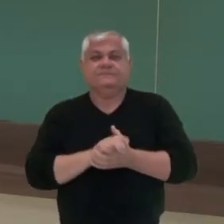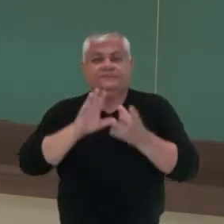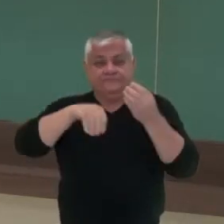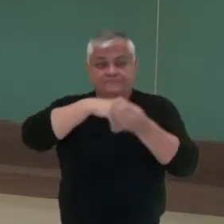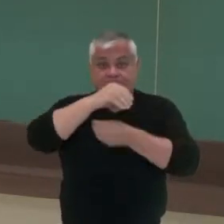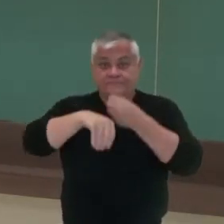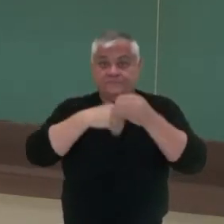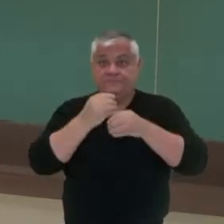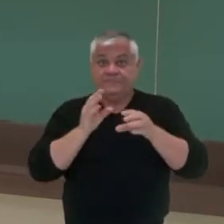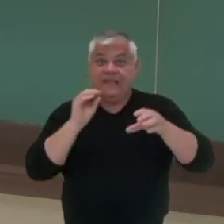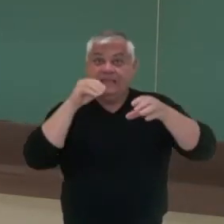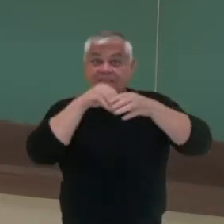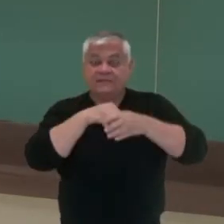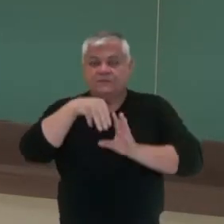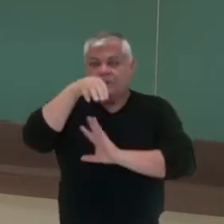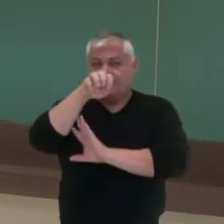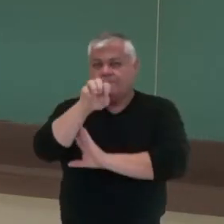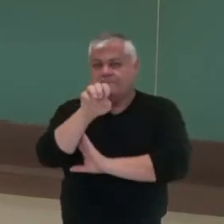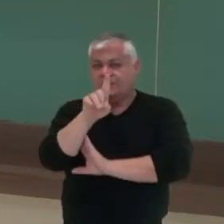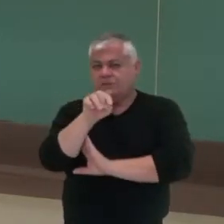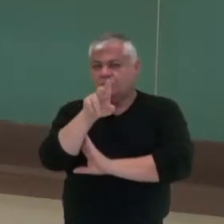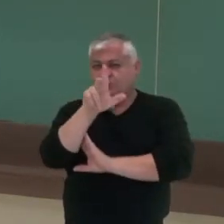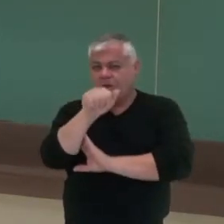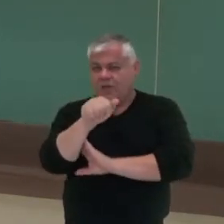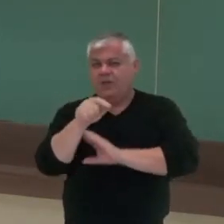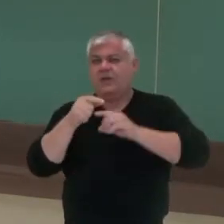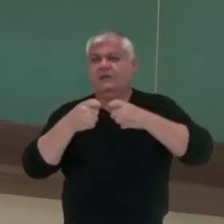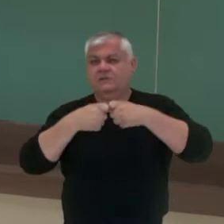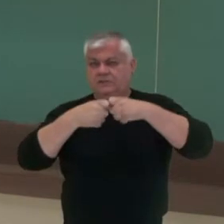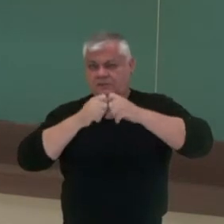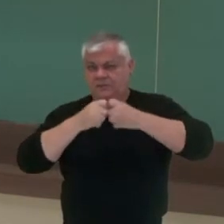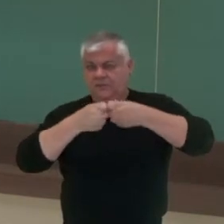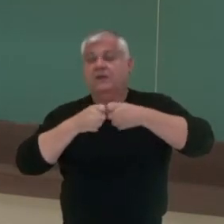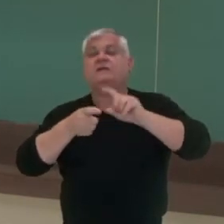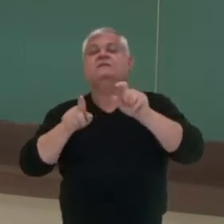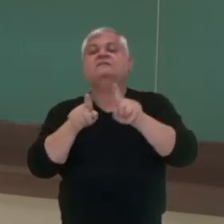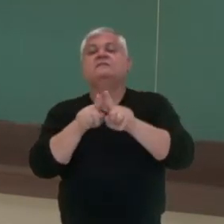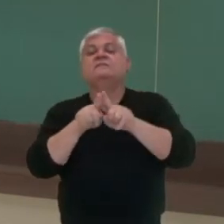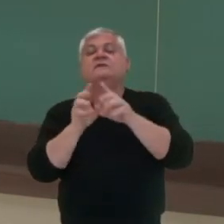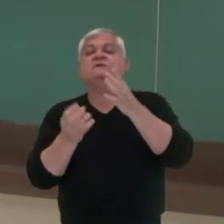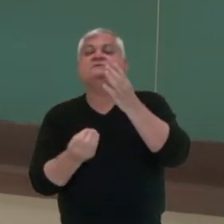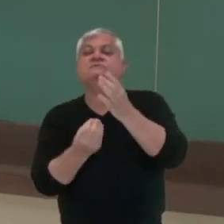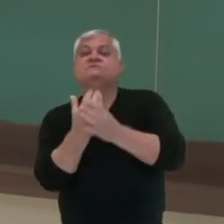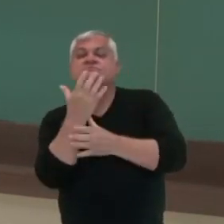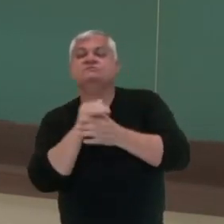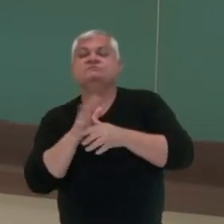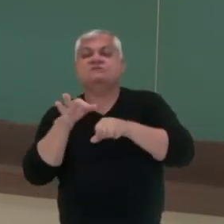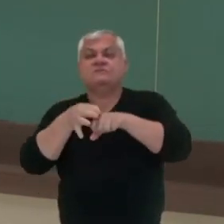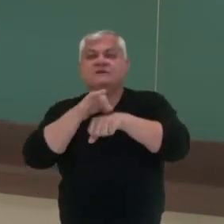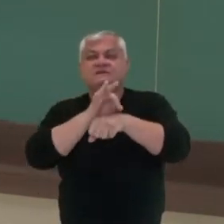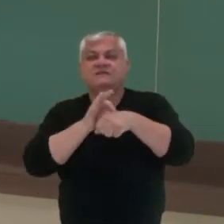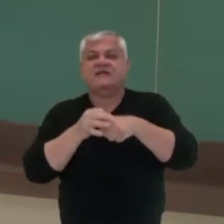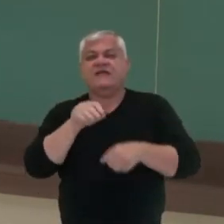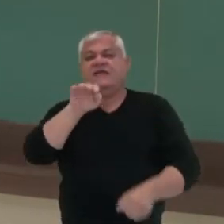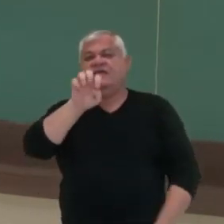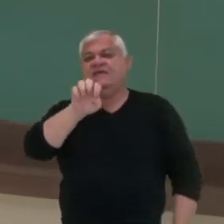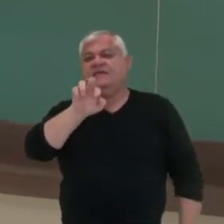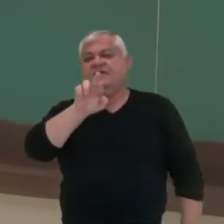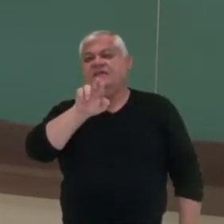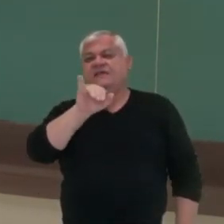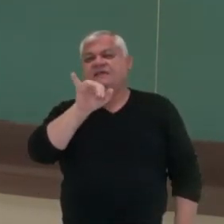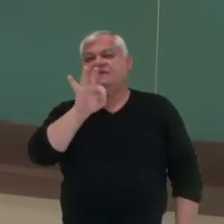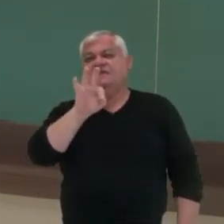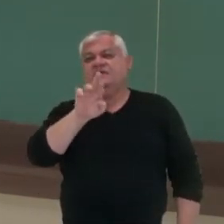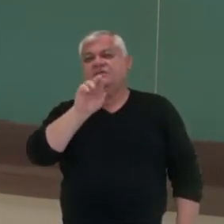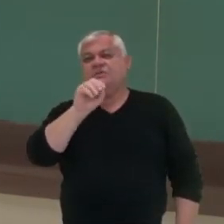medula óssea, né, como eu já falei para vocês no começo, e ela é originada através de uma célula chamada eritoblasto. Então, blasto é jovem.